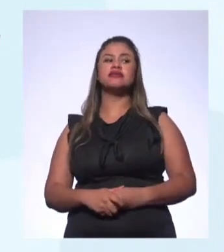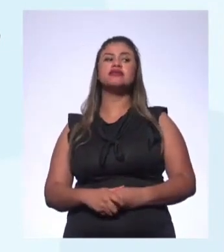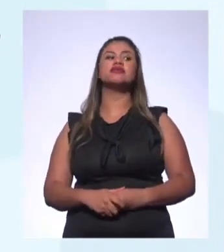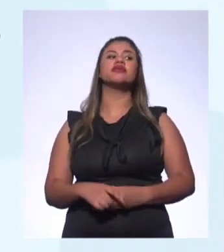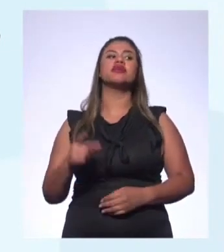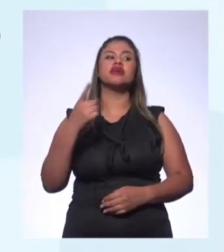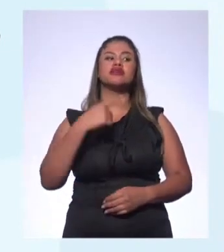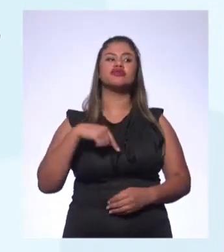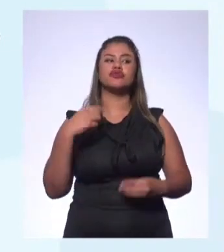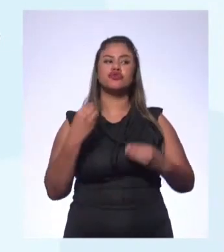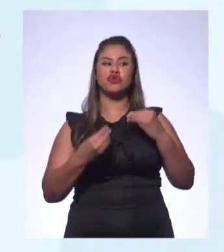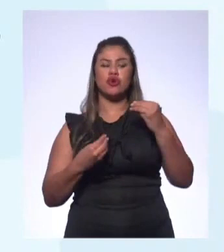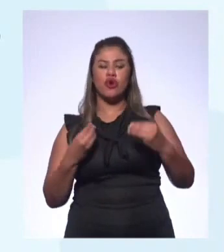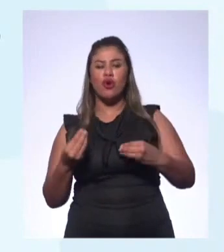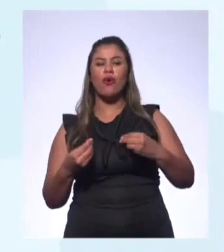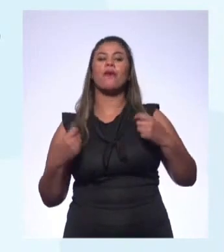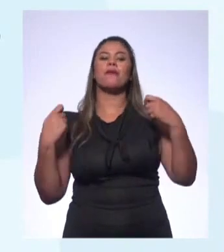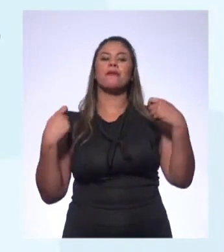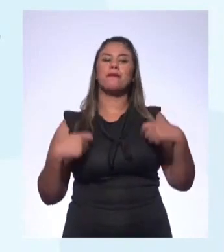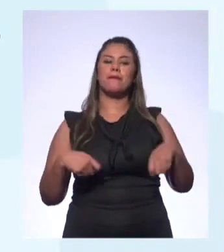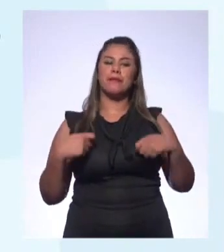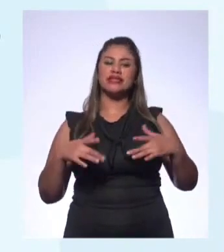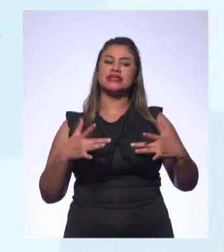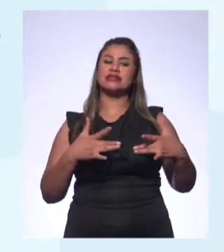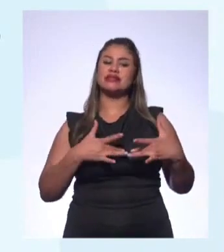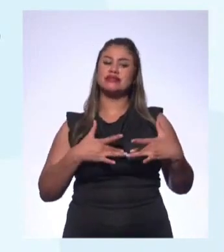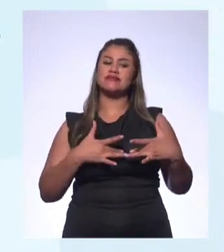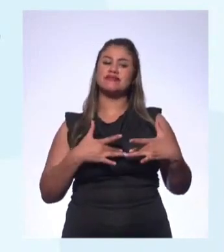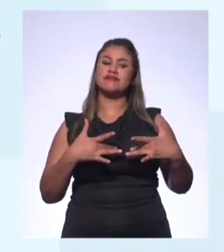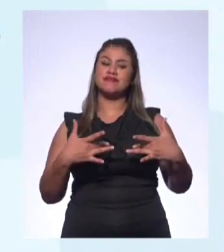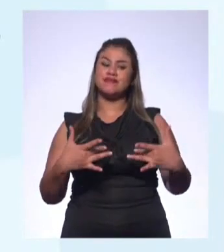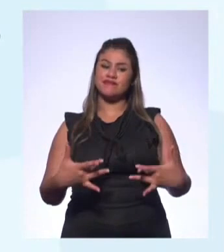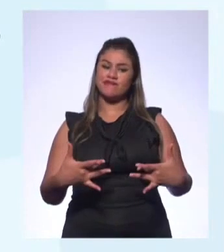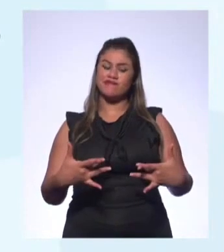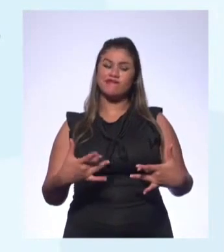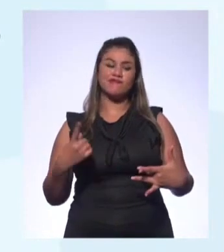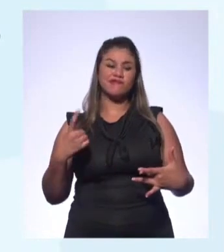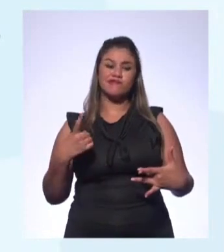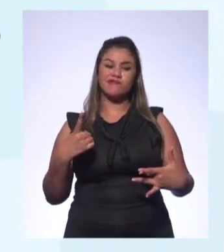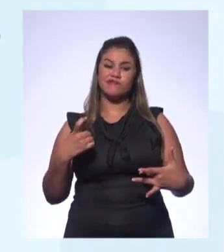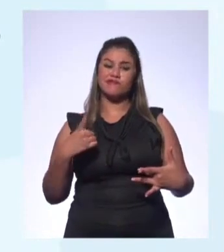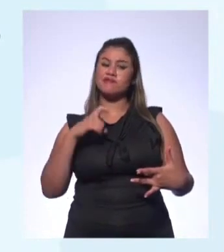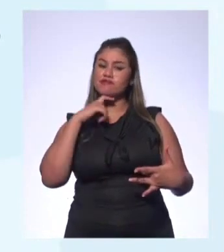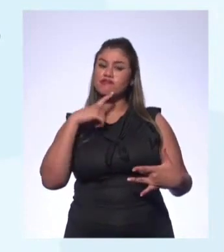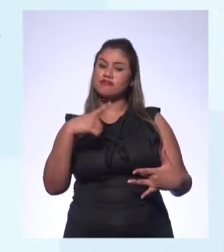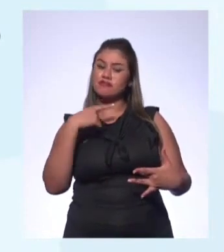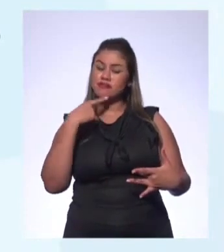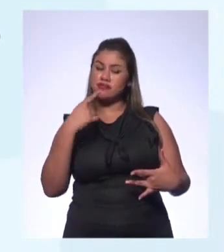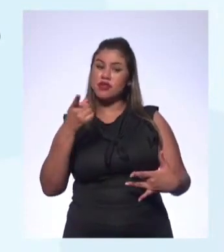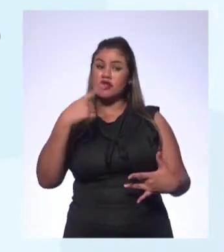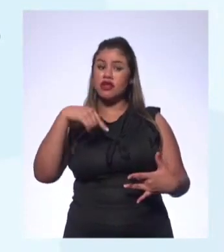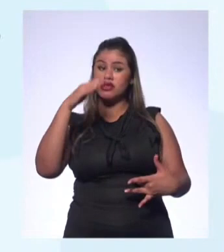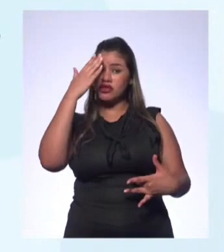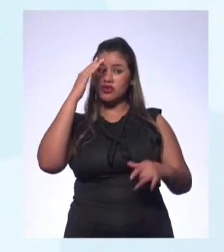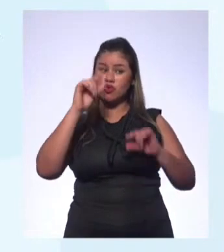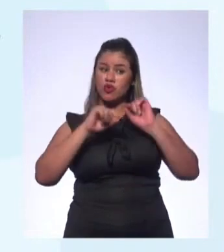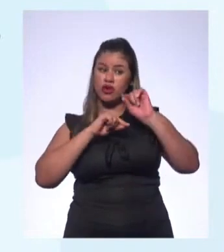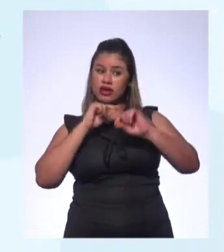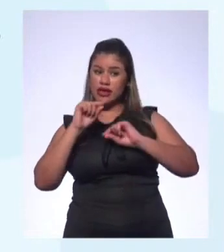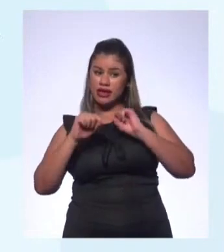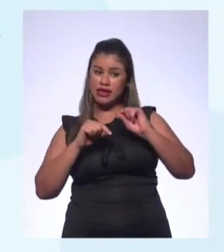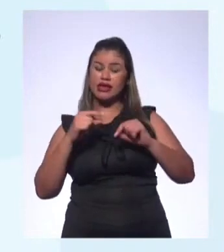gente ainda precisa de doação, a gente não está dando conta. Então, a gente entende a princípio que se nós temos